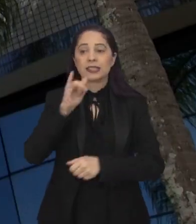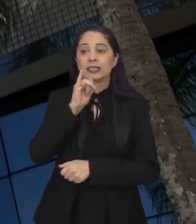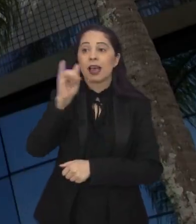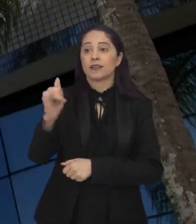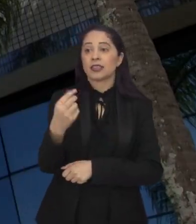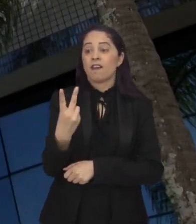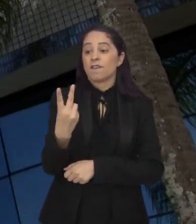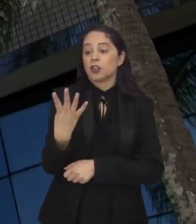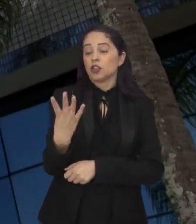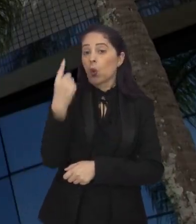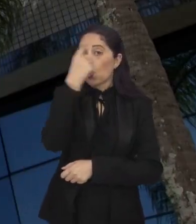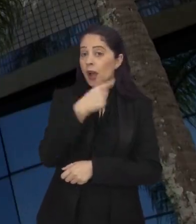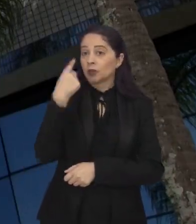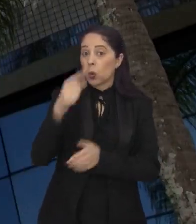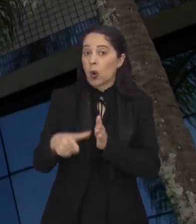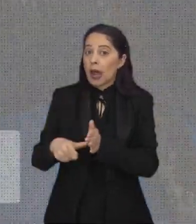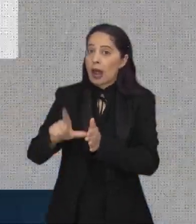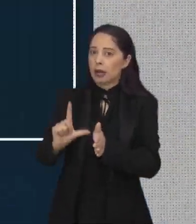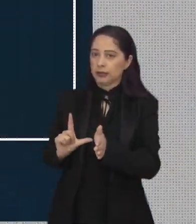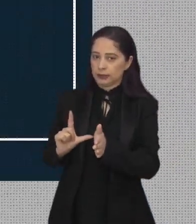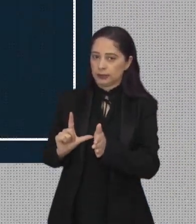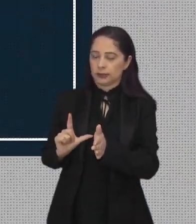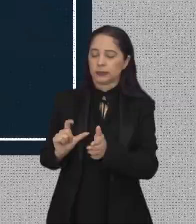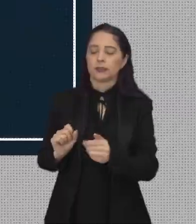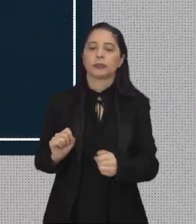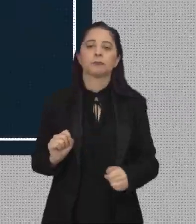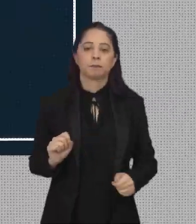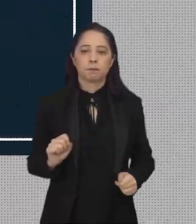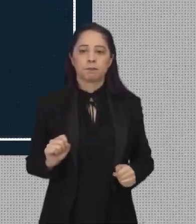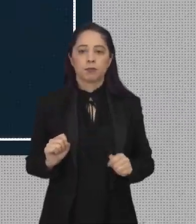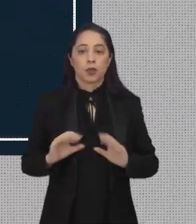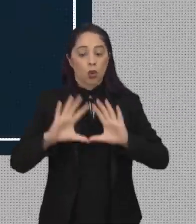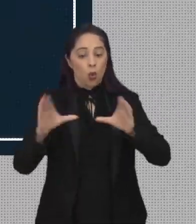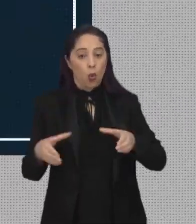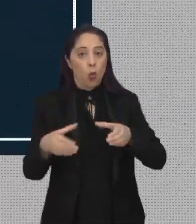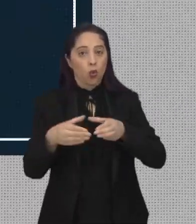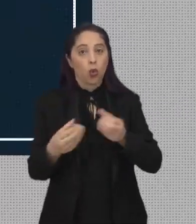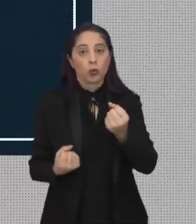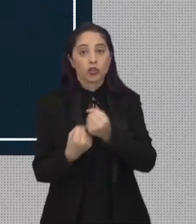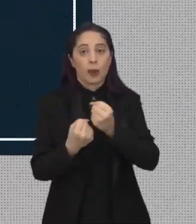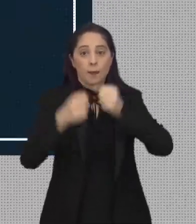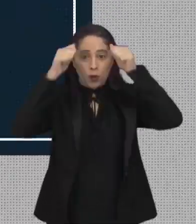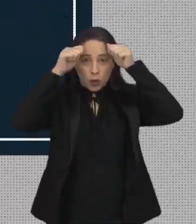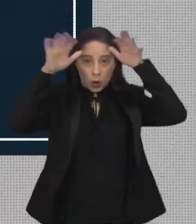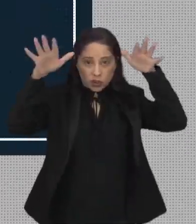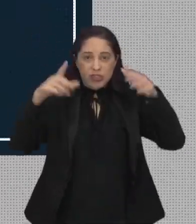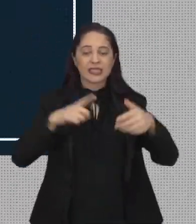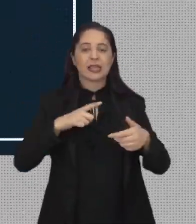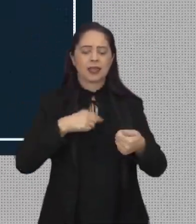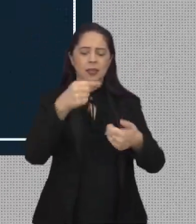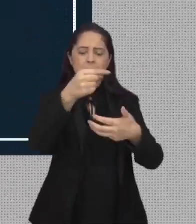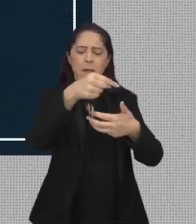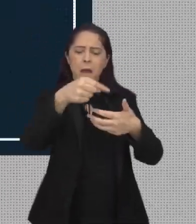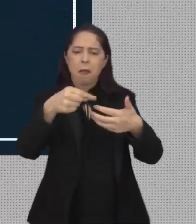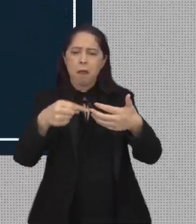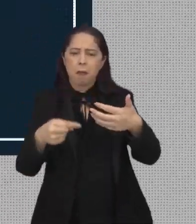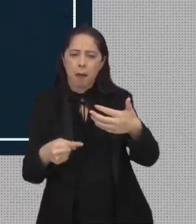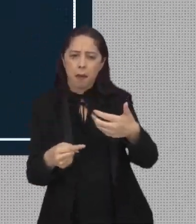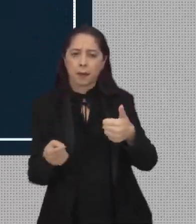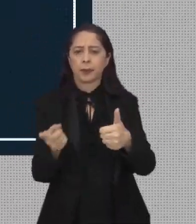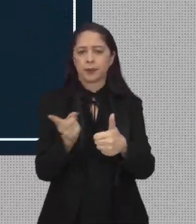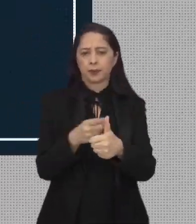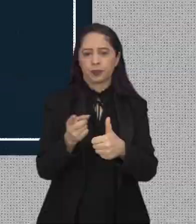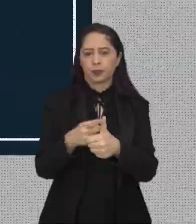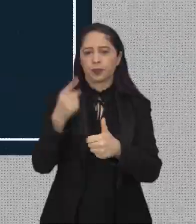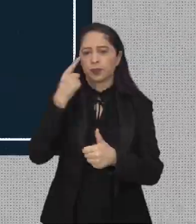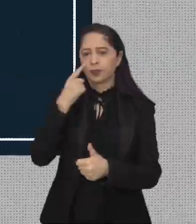em atividade na Câmara as frentes contra a privatização da Sabesp, pela desestatização, esporte e da